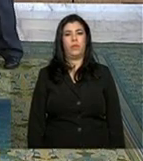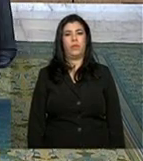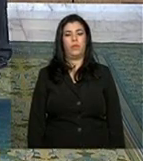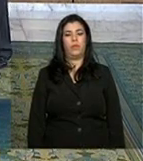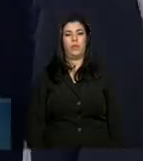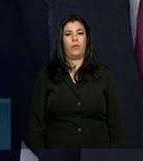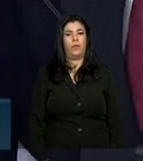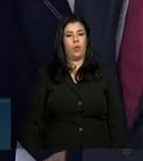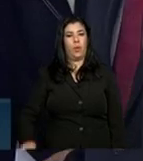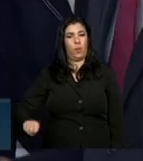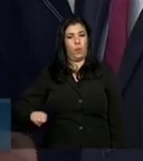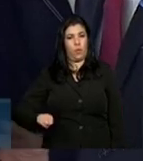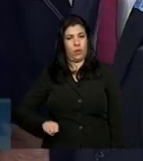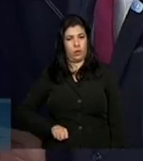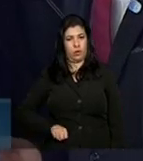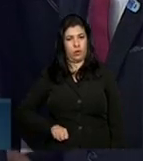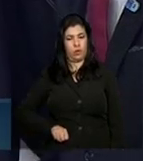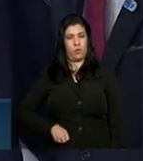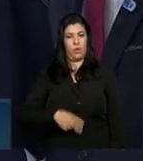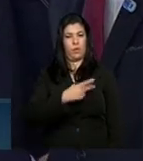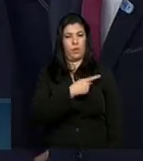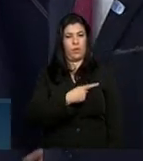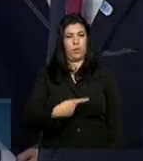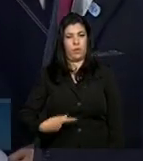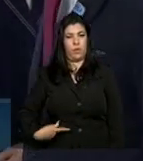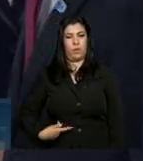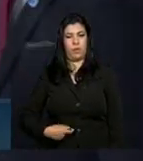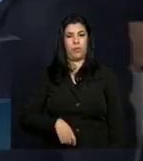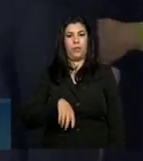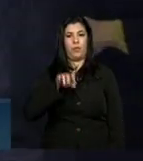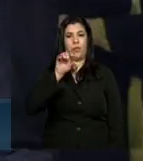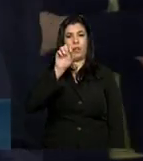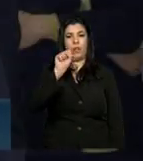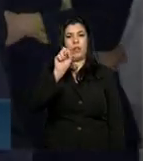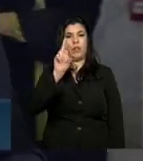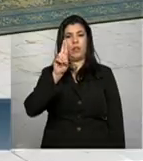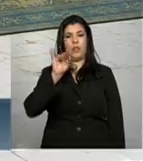O embaixador da República da Sérvia, Veljko Lazić.